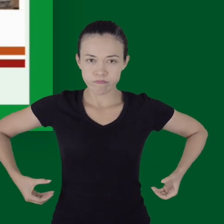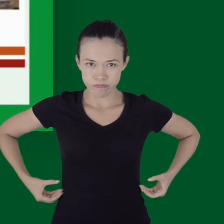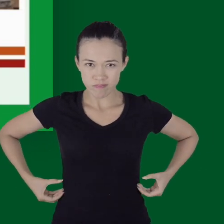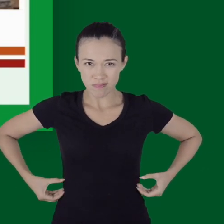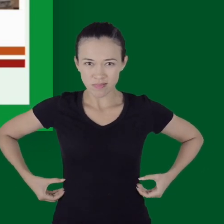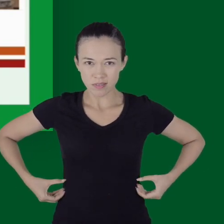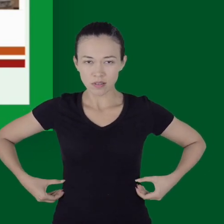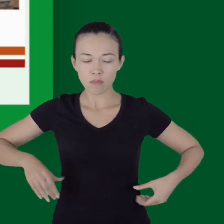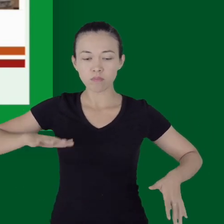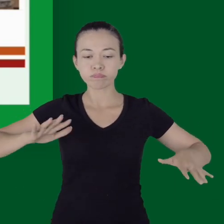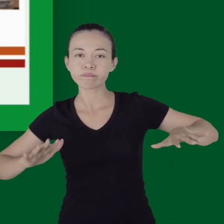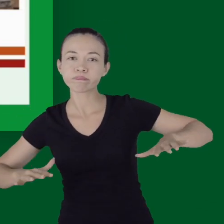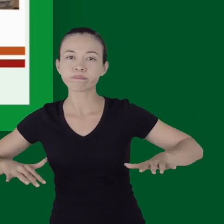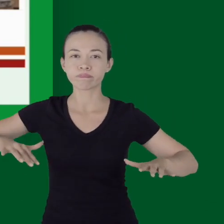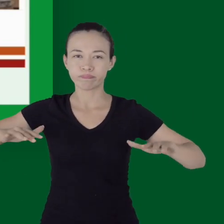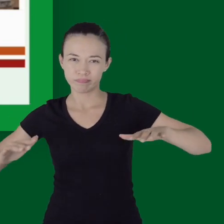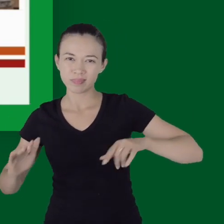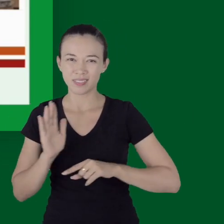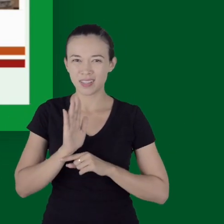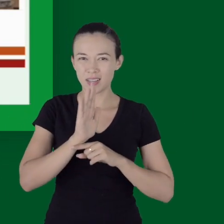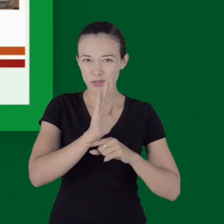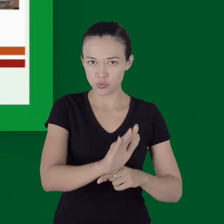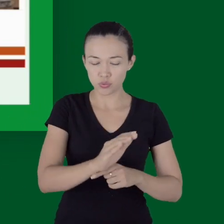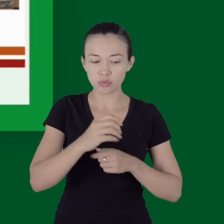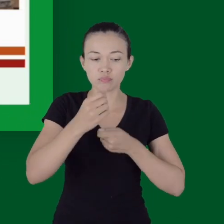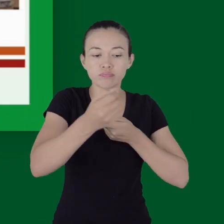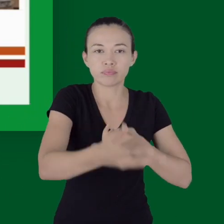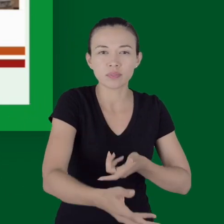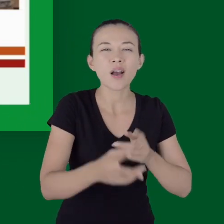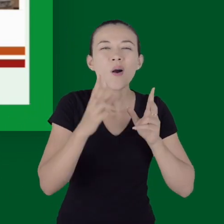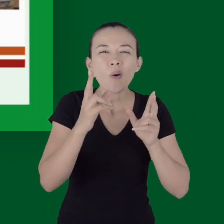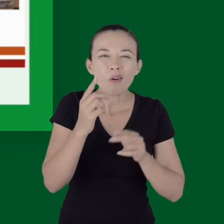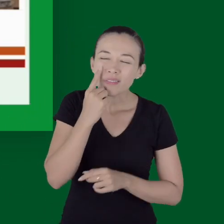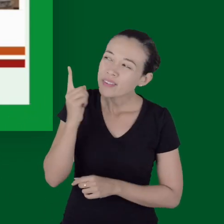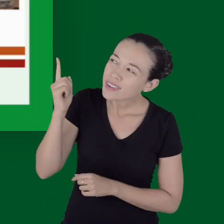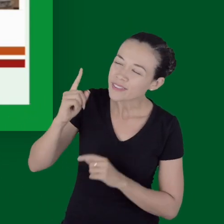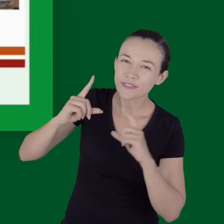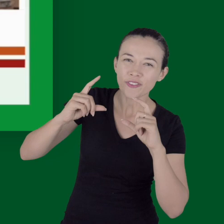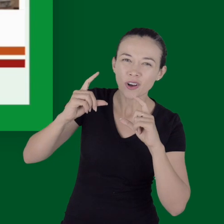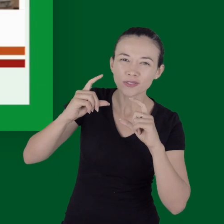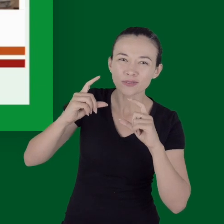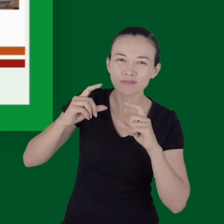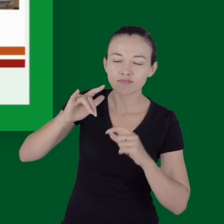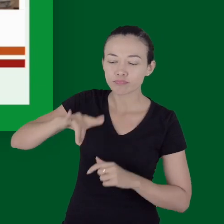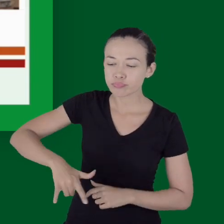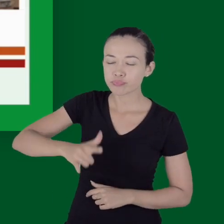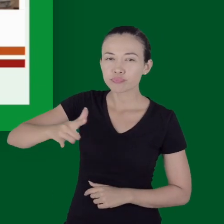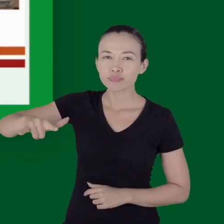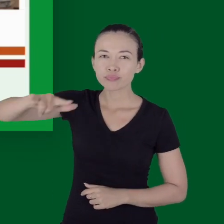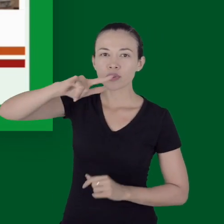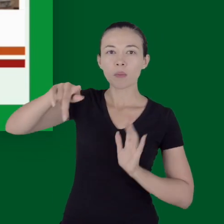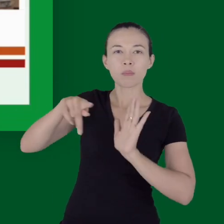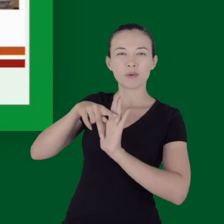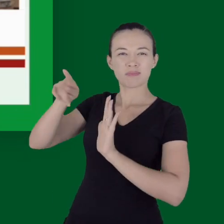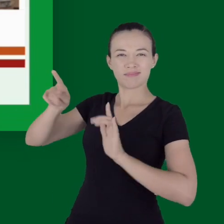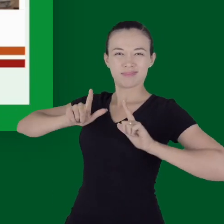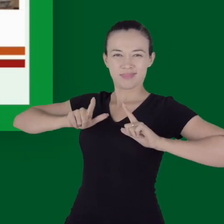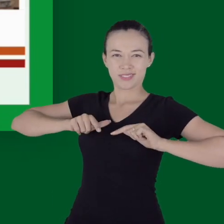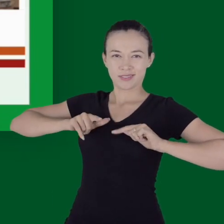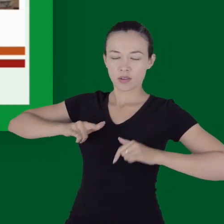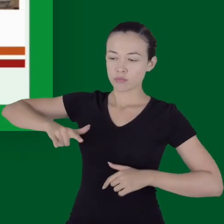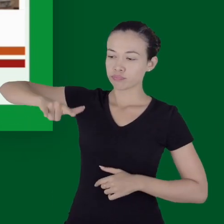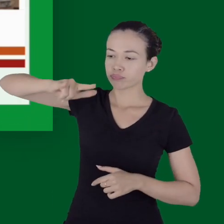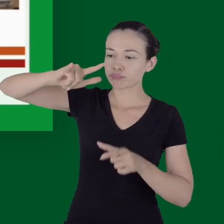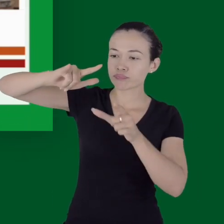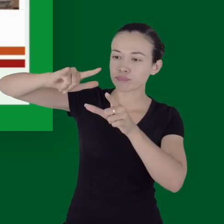dispositivos de flutuação, né? Coletes, boias salva-vidas, ou outros objetos que permitam que a vítima flutue. Essa foto aqui é